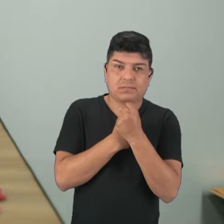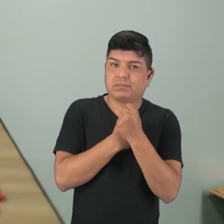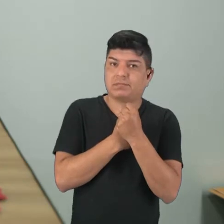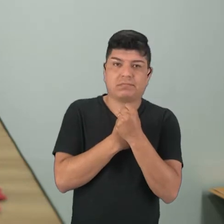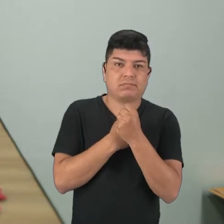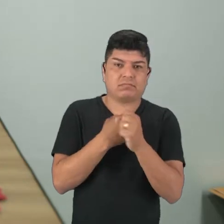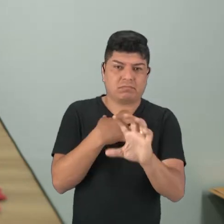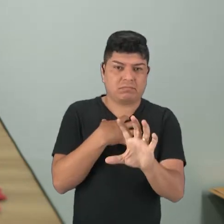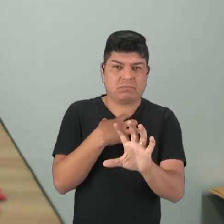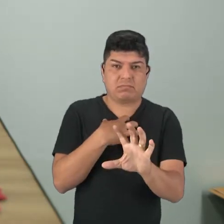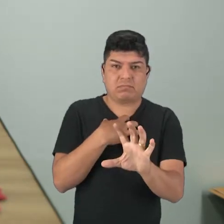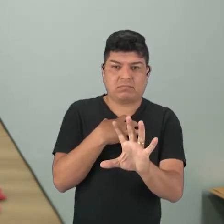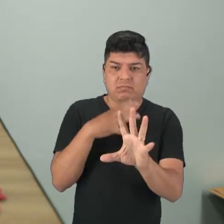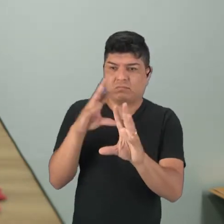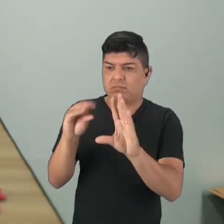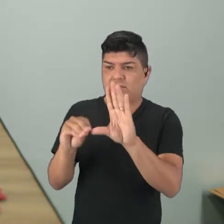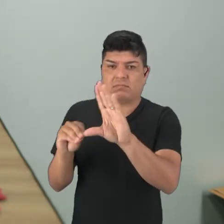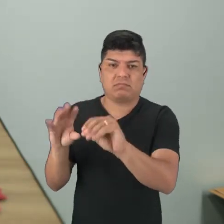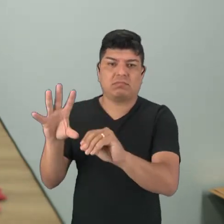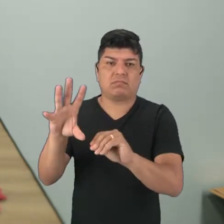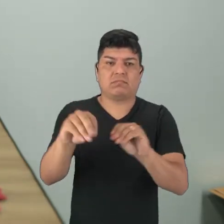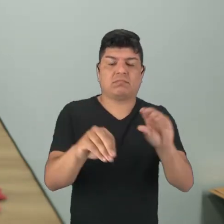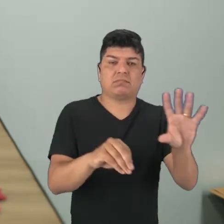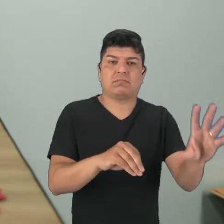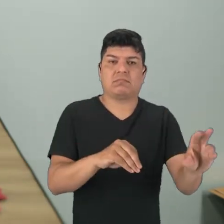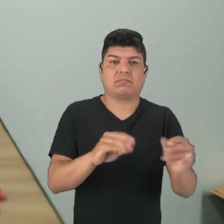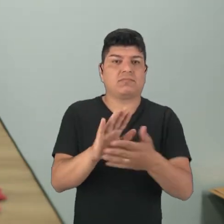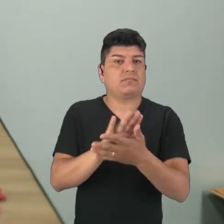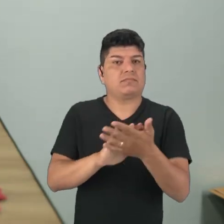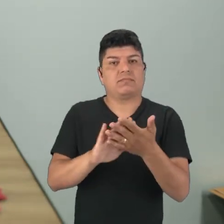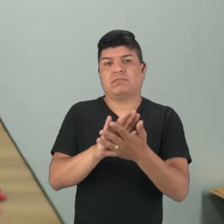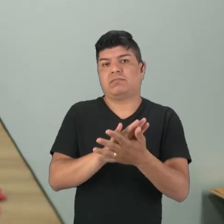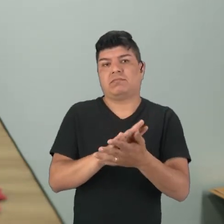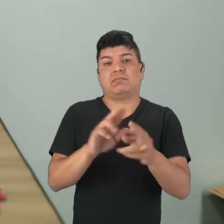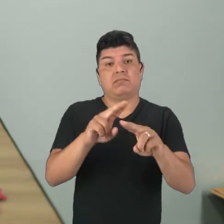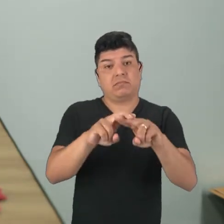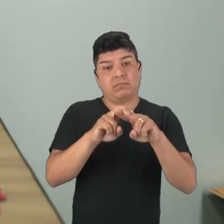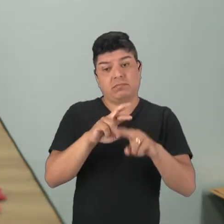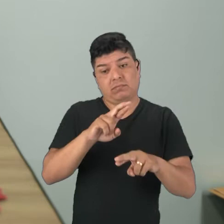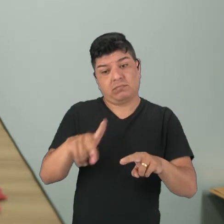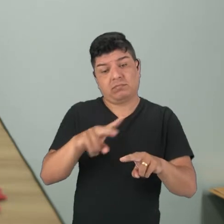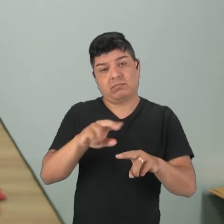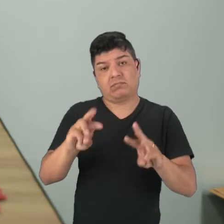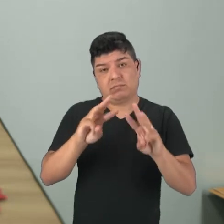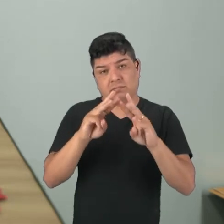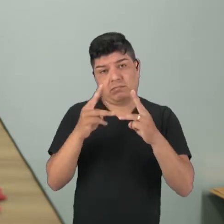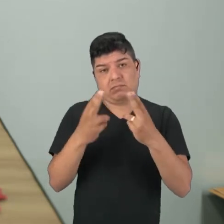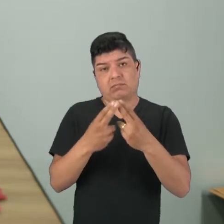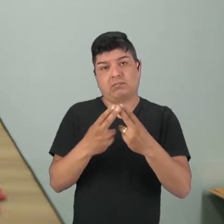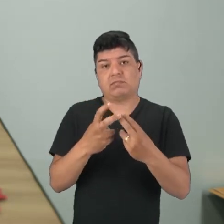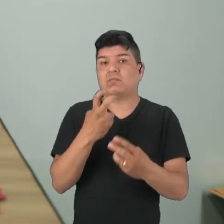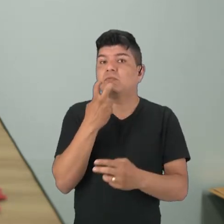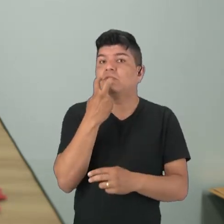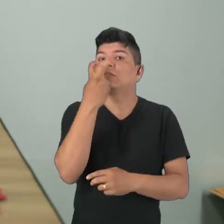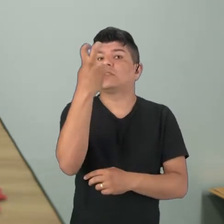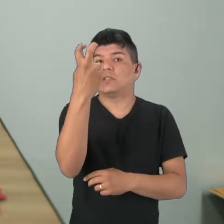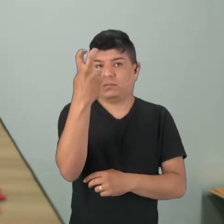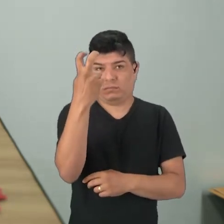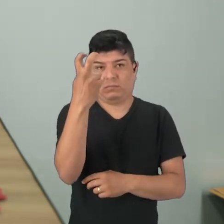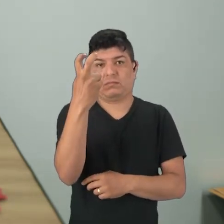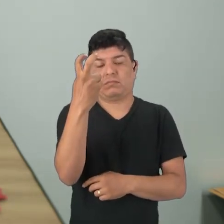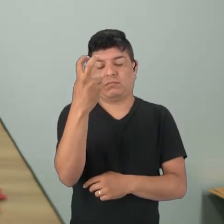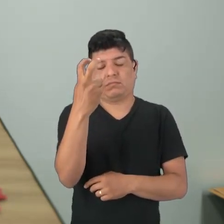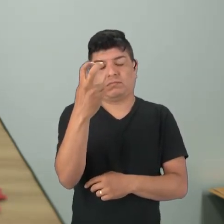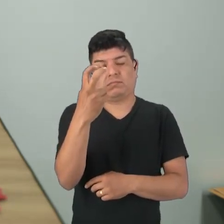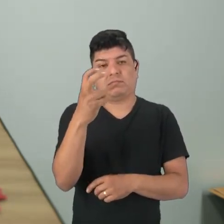consigo colocar ele em nenhum espaço, então ele não é matéria. O som que sai da nossa boca,